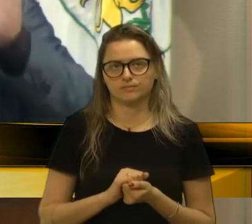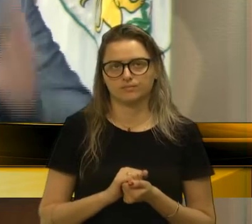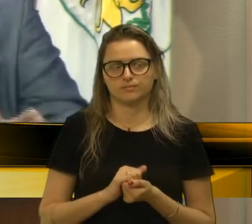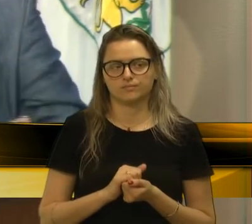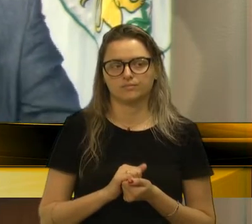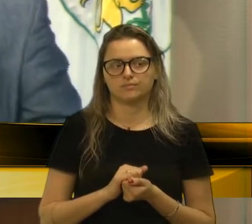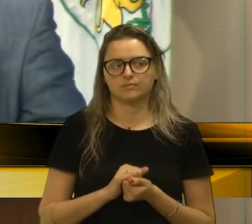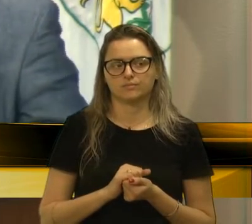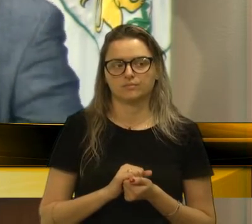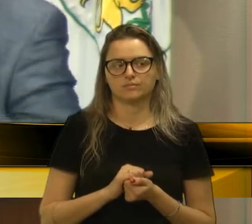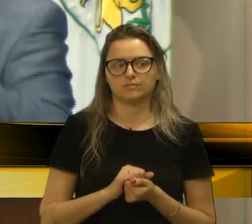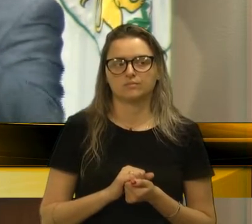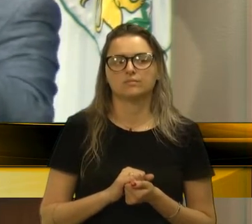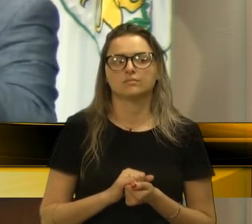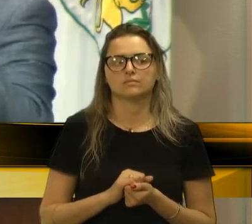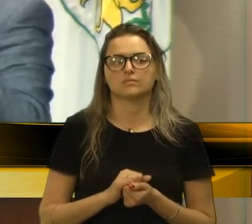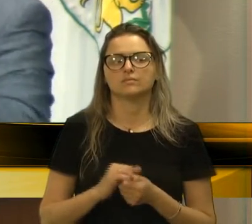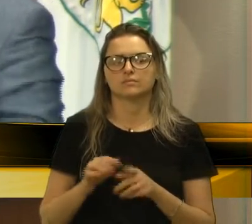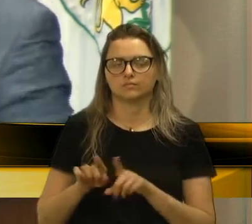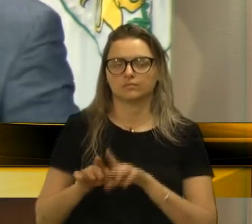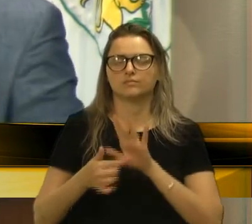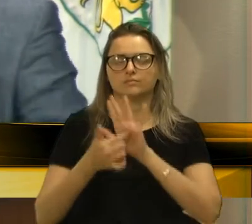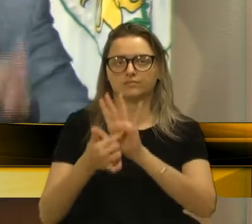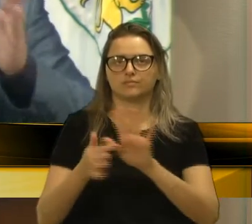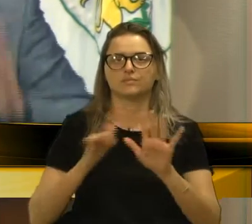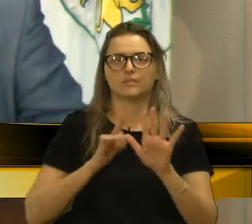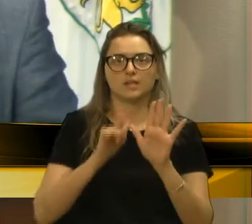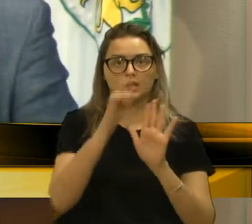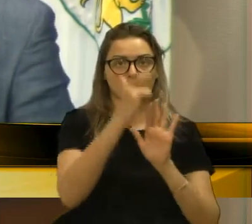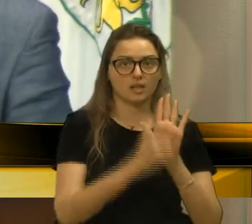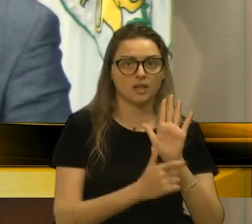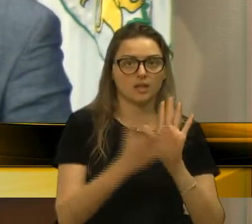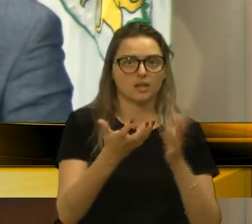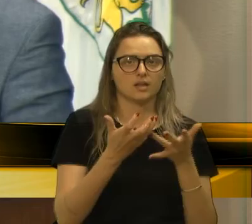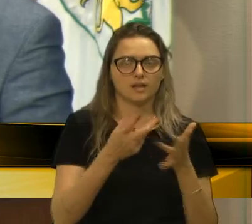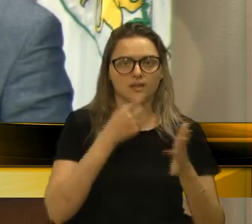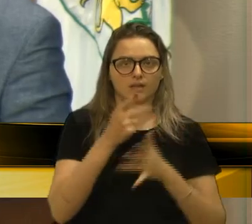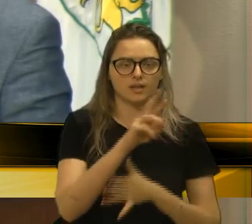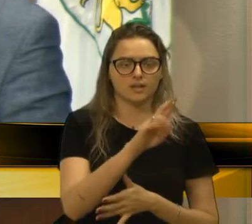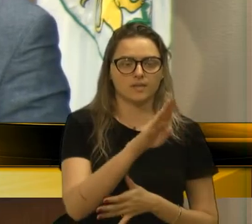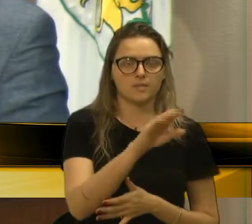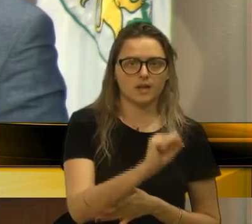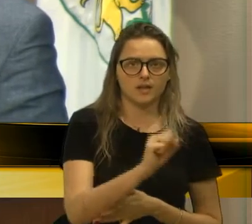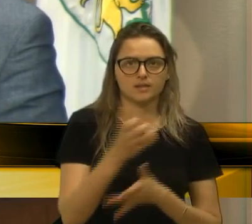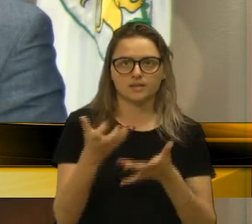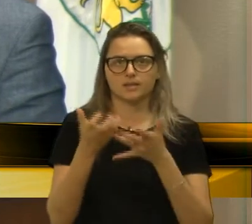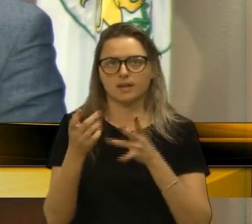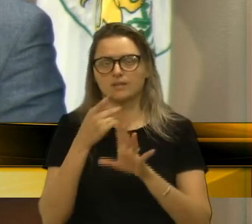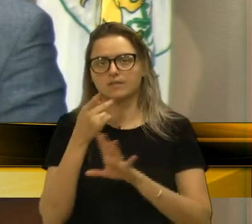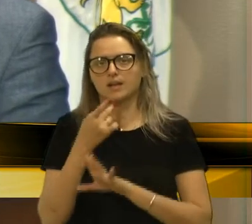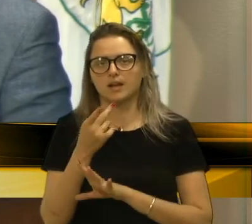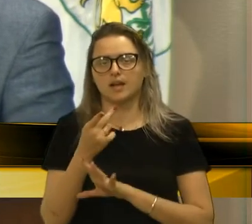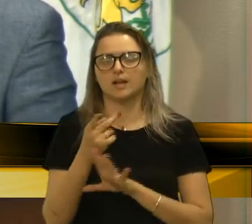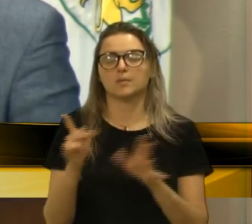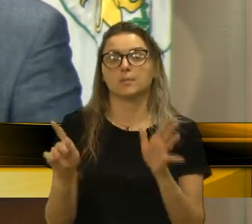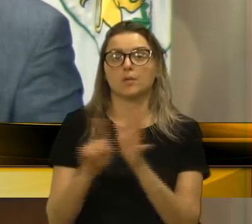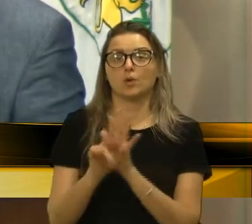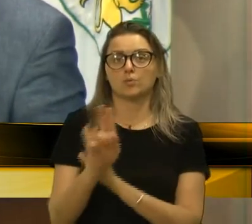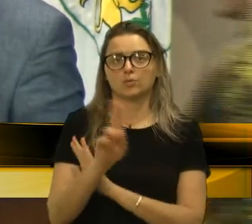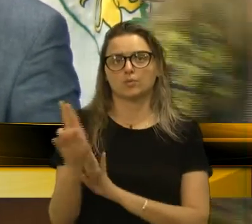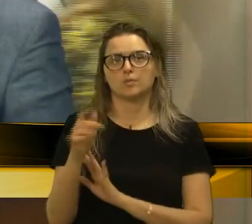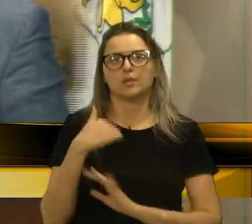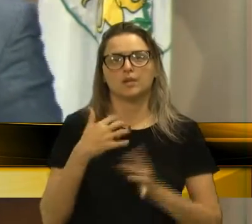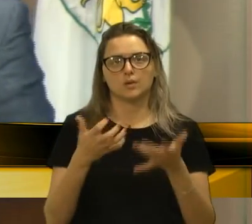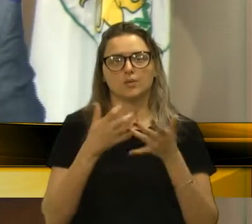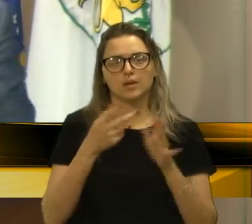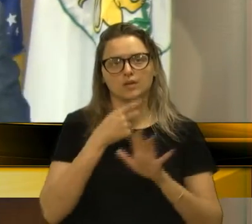falar do Pioneiro, fale do Pioneiro. Quer falar da colunista, fale da colunista. Quer falar da RBS, fale da RBS. Não coloque todos os veículos numa vala comum. Eu quero falar de